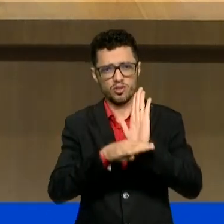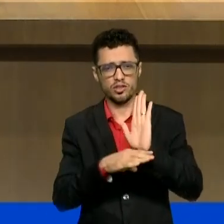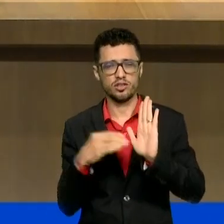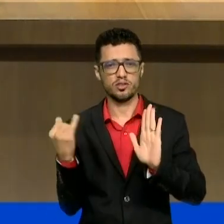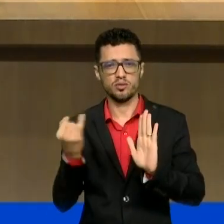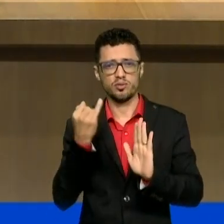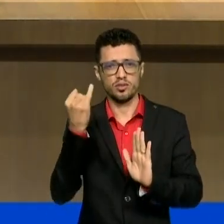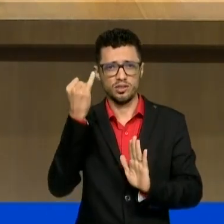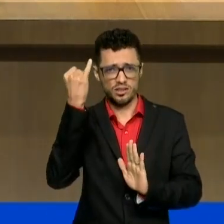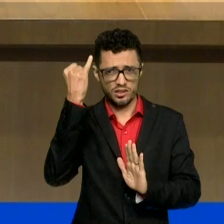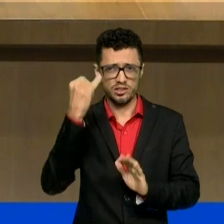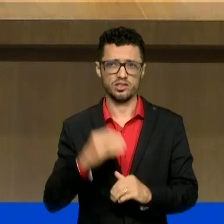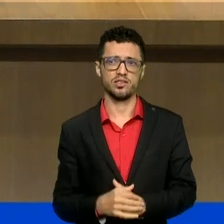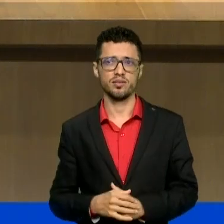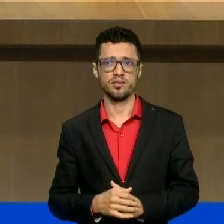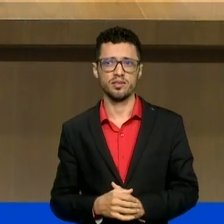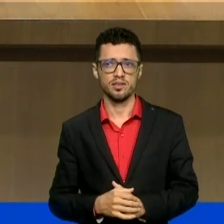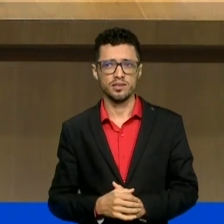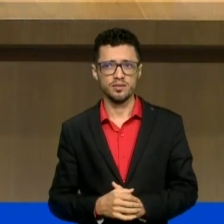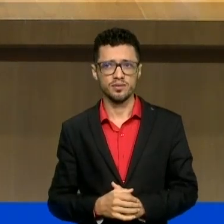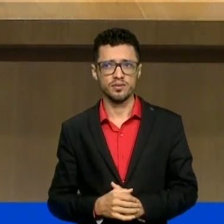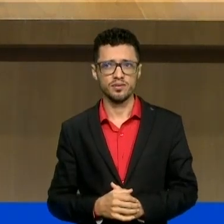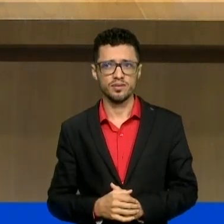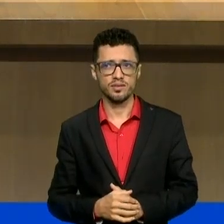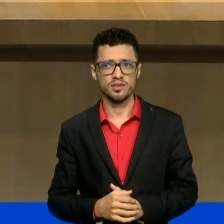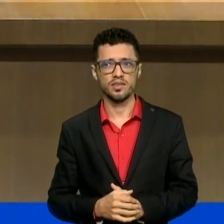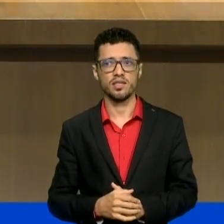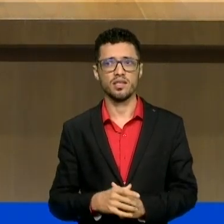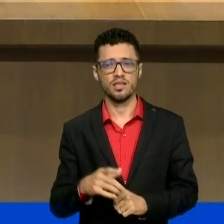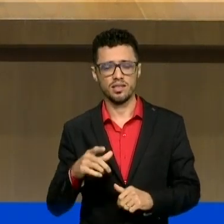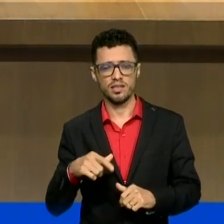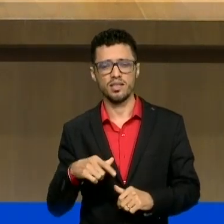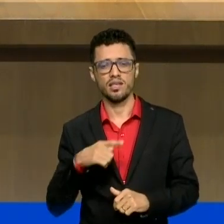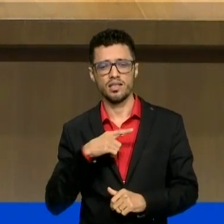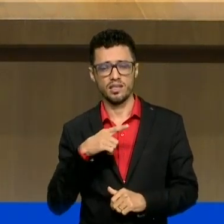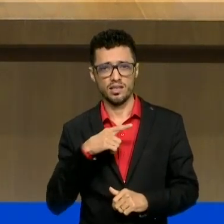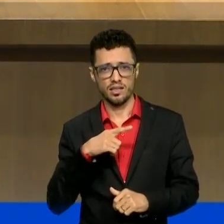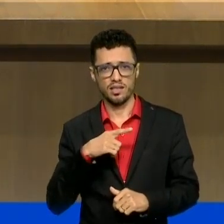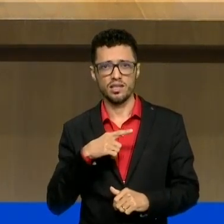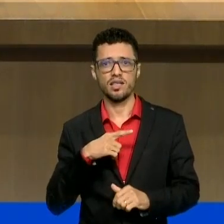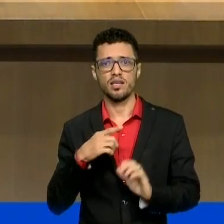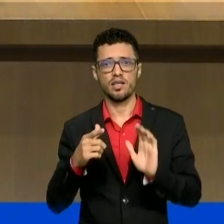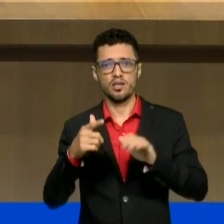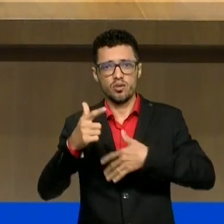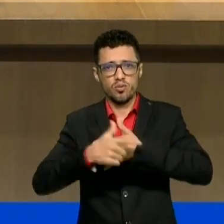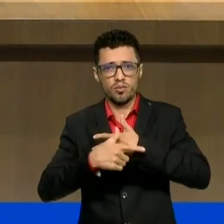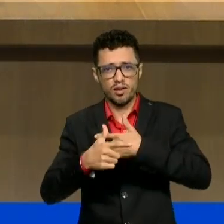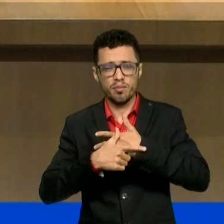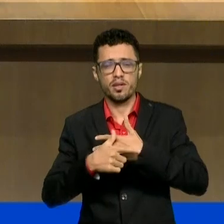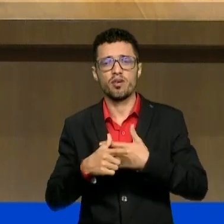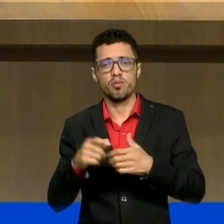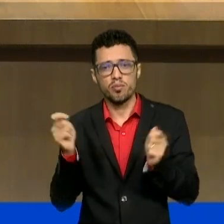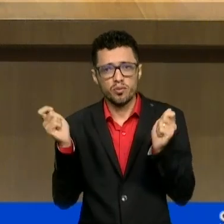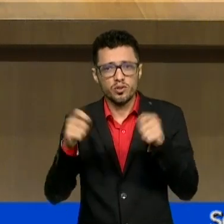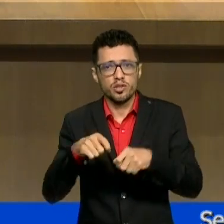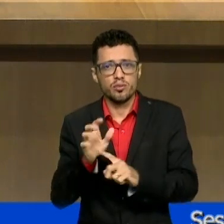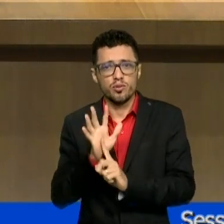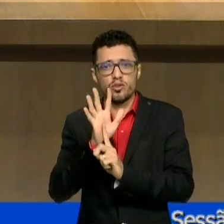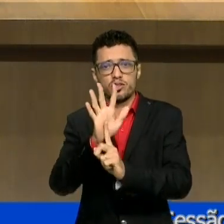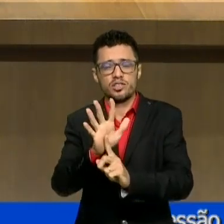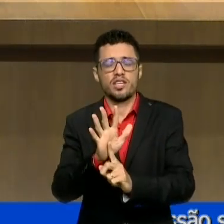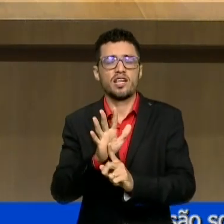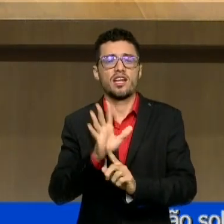fundamentais saírem do papel e se tornarem realidade. impactando diretamente a vida